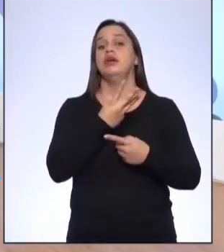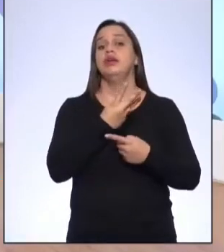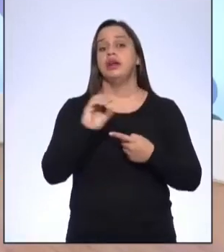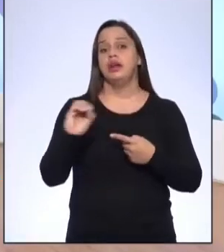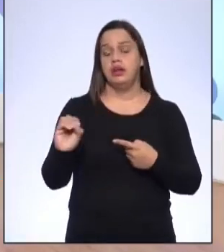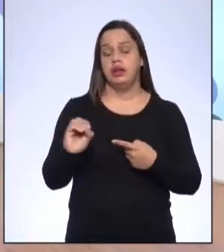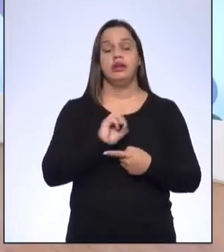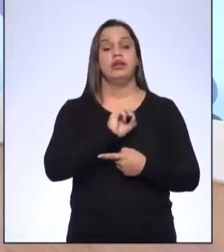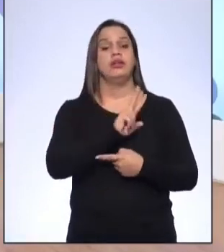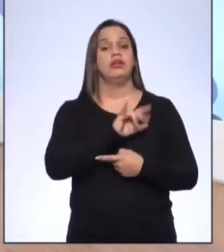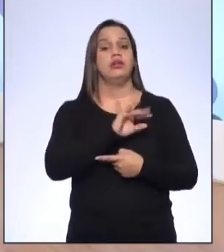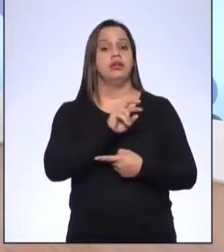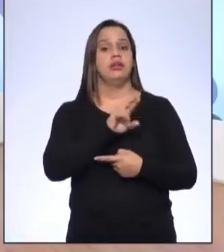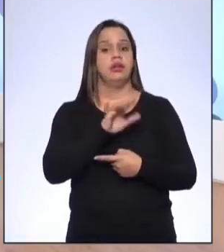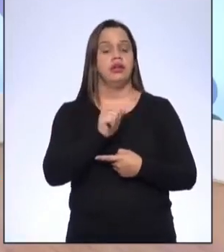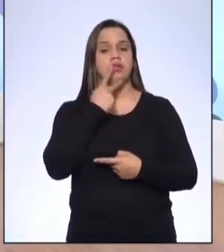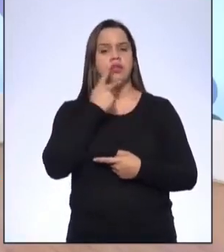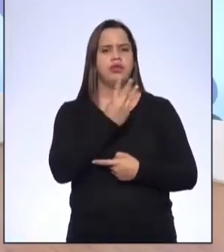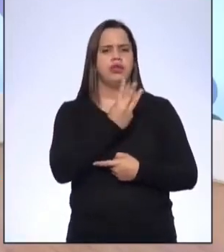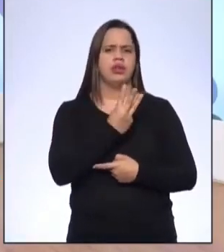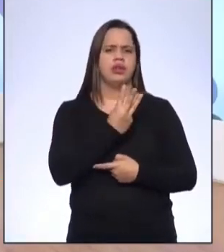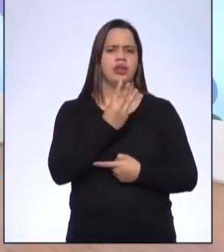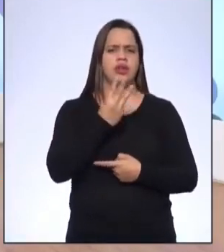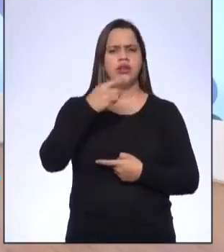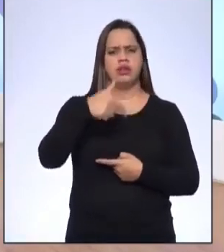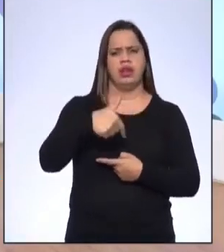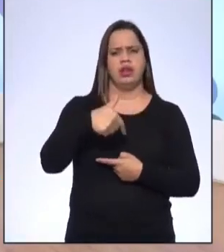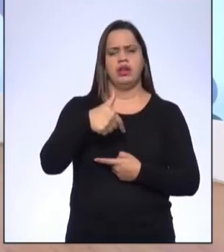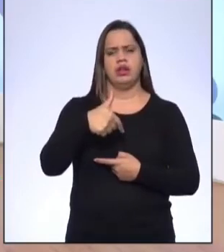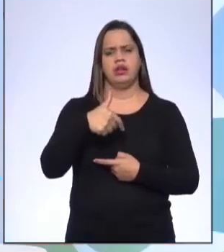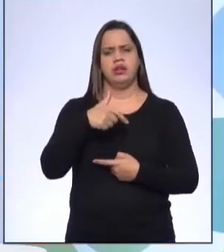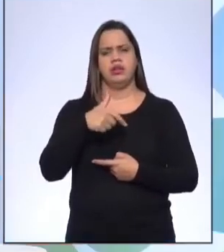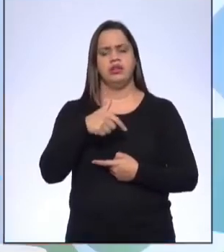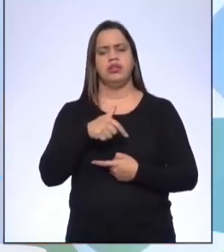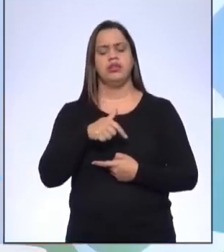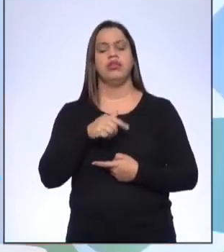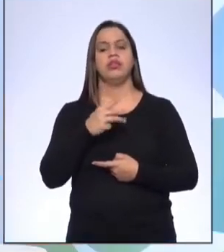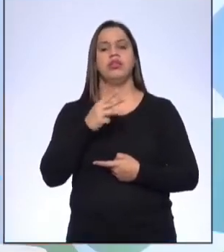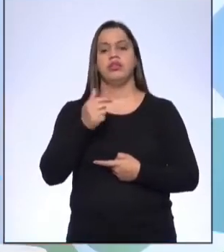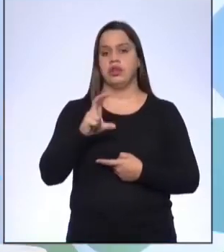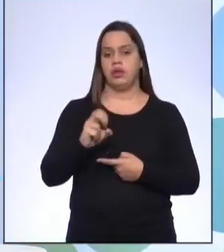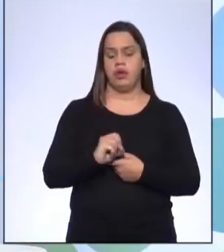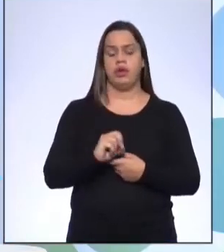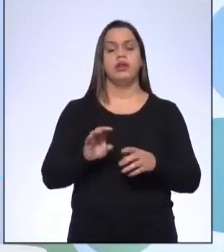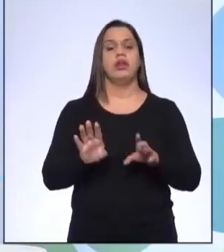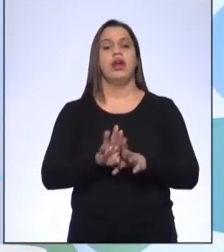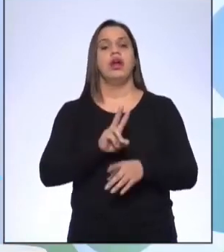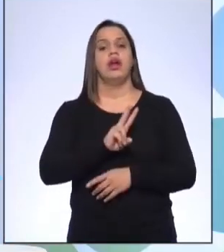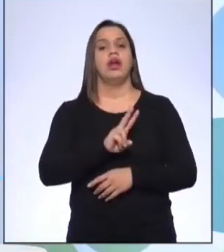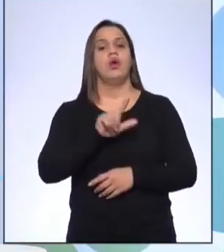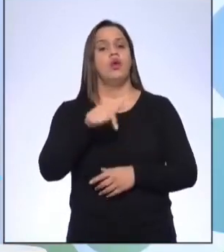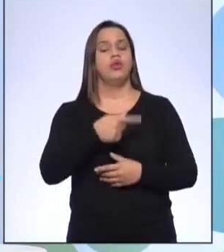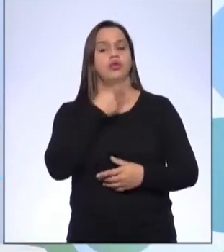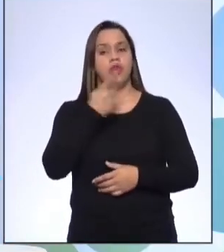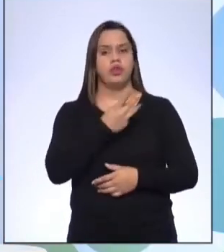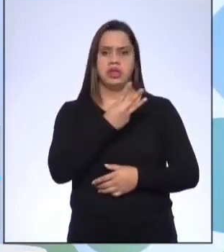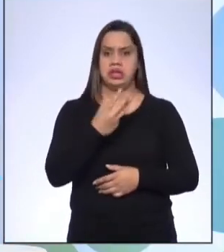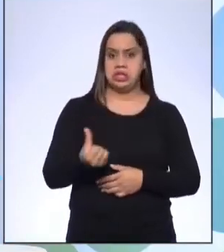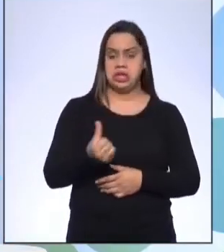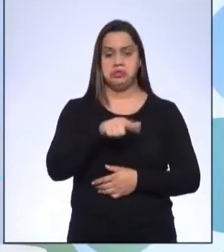disse 37,50. A Isabela, 36. O Vinícius, 35. O